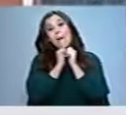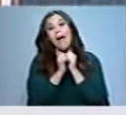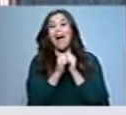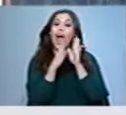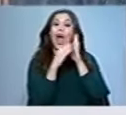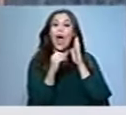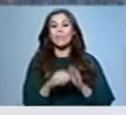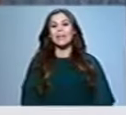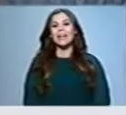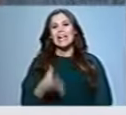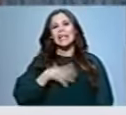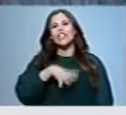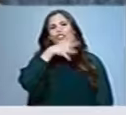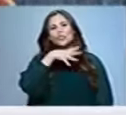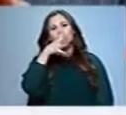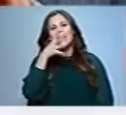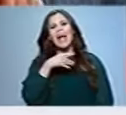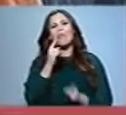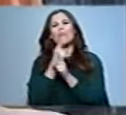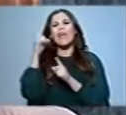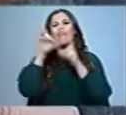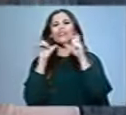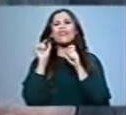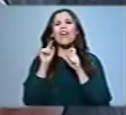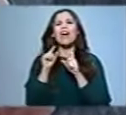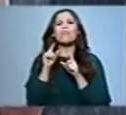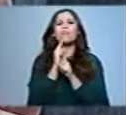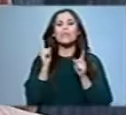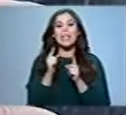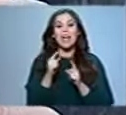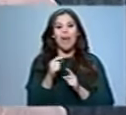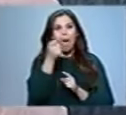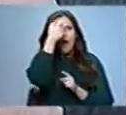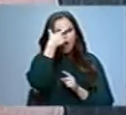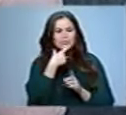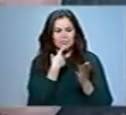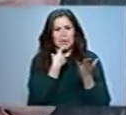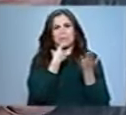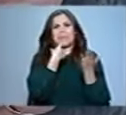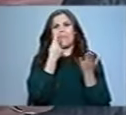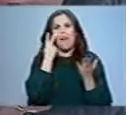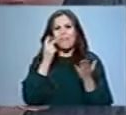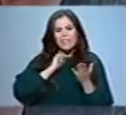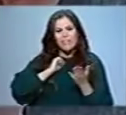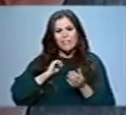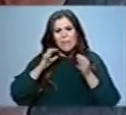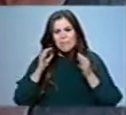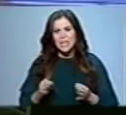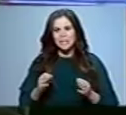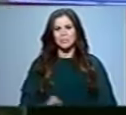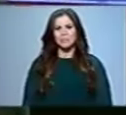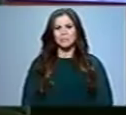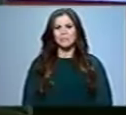a história desta capa? Bem, a história desta capa acaba por ser a história mais surreal de toda a minha vida. Pronto, é mesmo aí que vamos